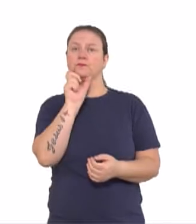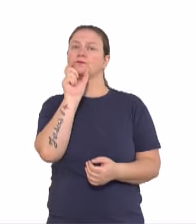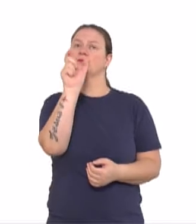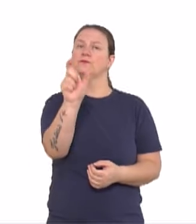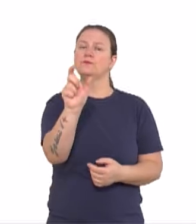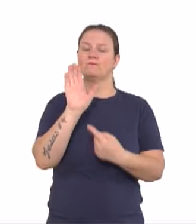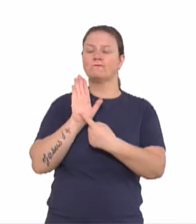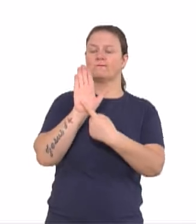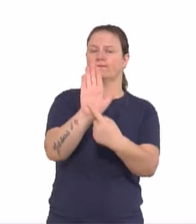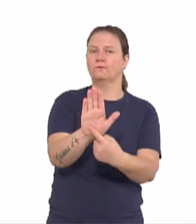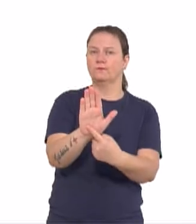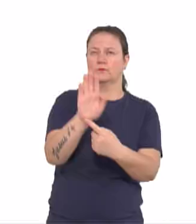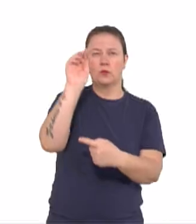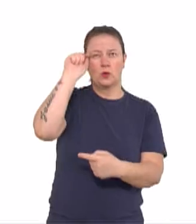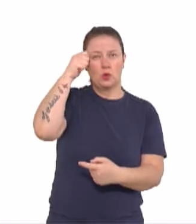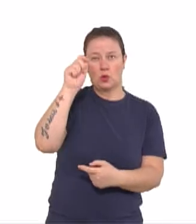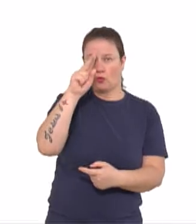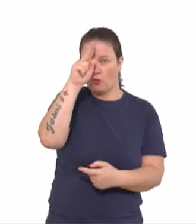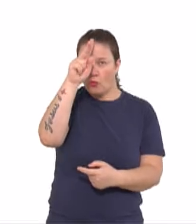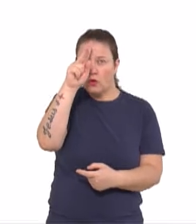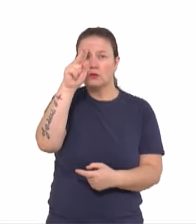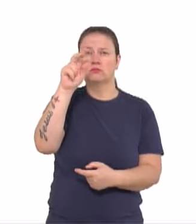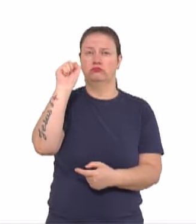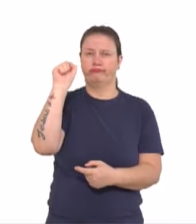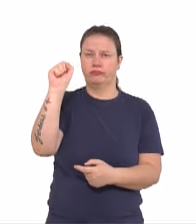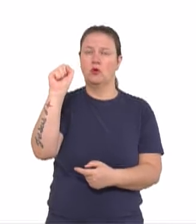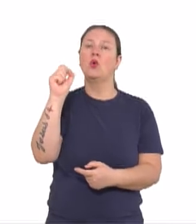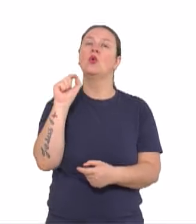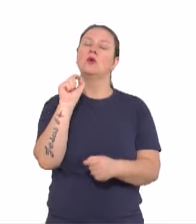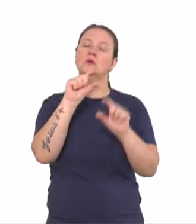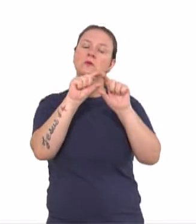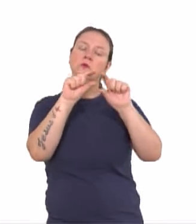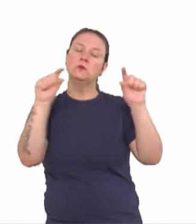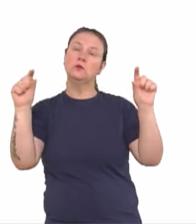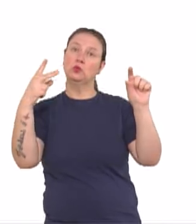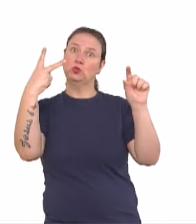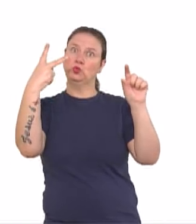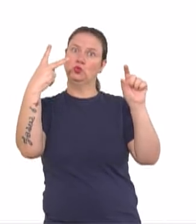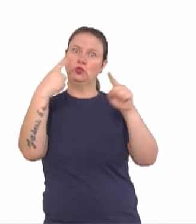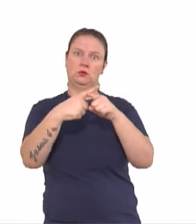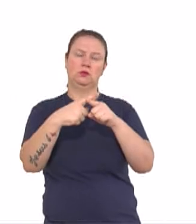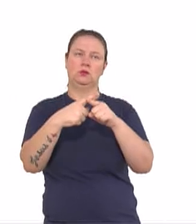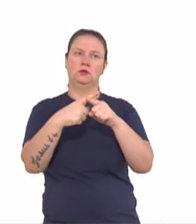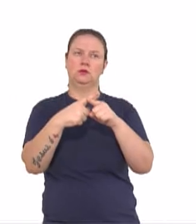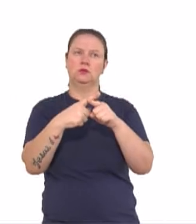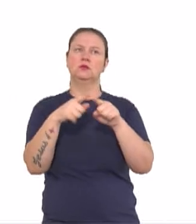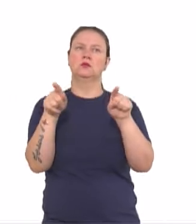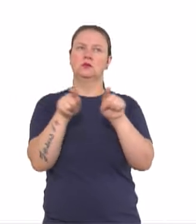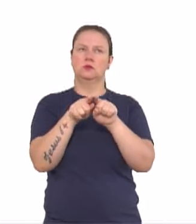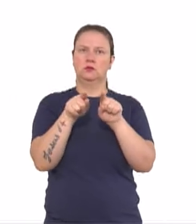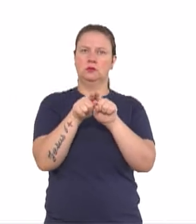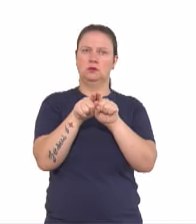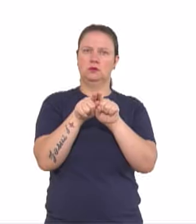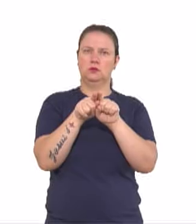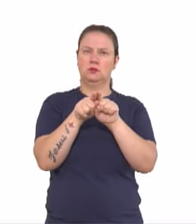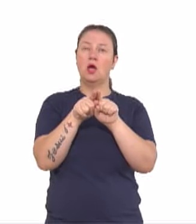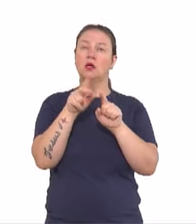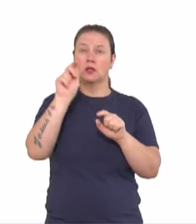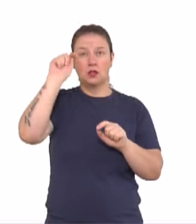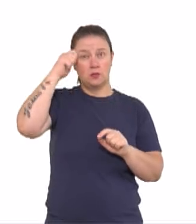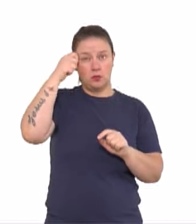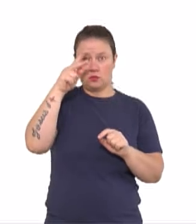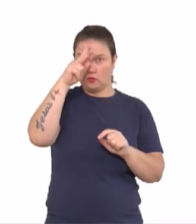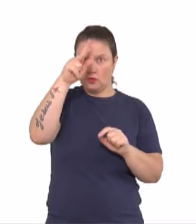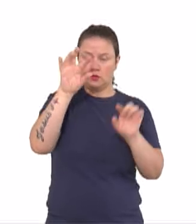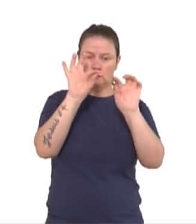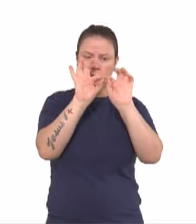que está ali em negrito e sublinhada, ela está duas vezes em destaque, né? Foi usado o negrito e mais, ela foi sublinhada